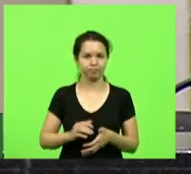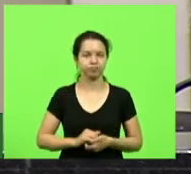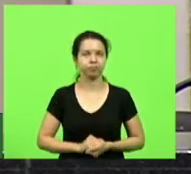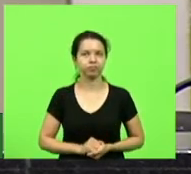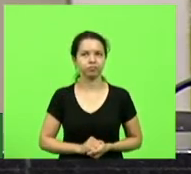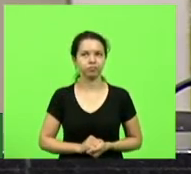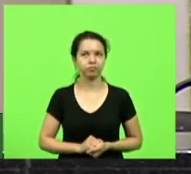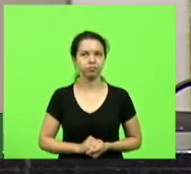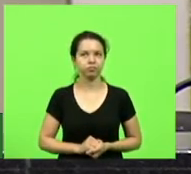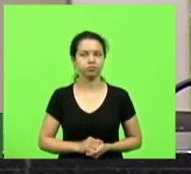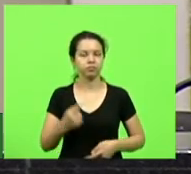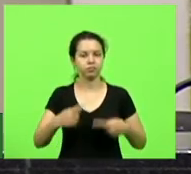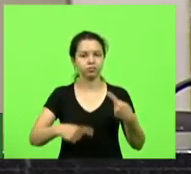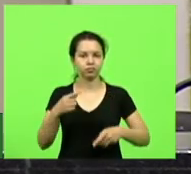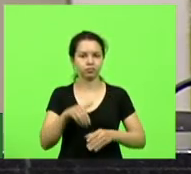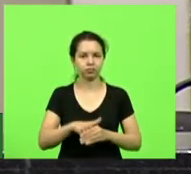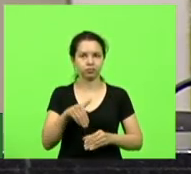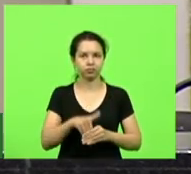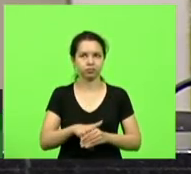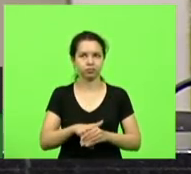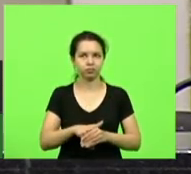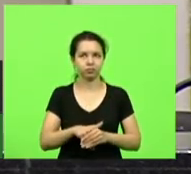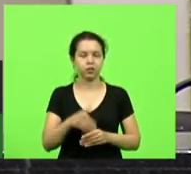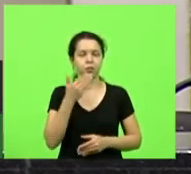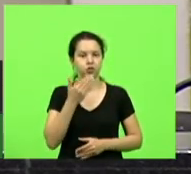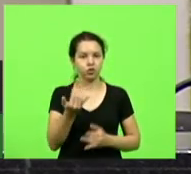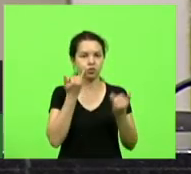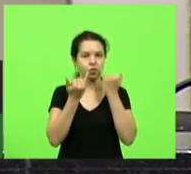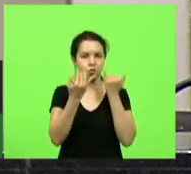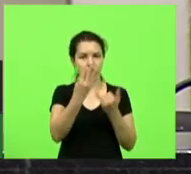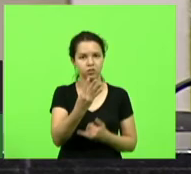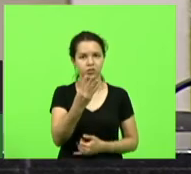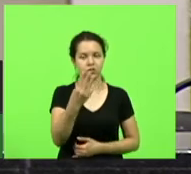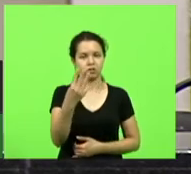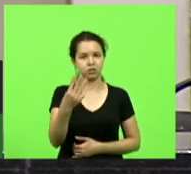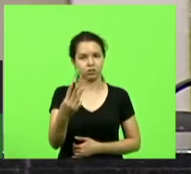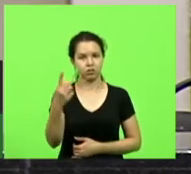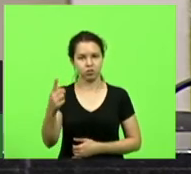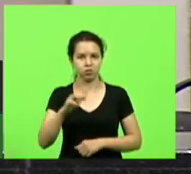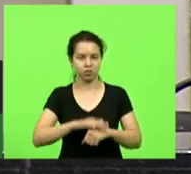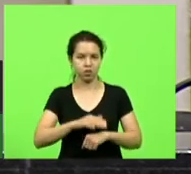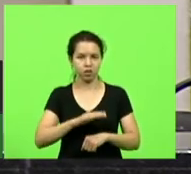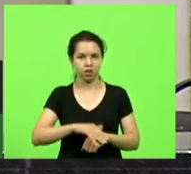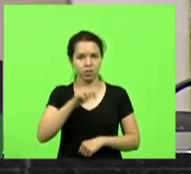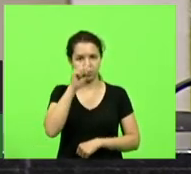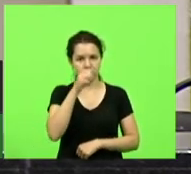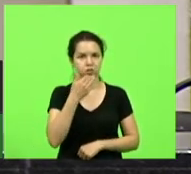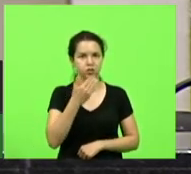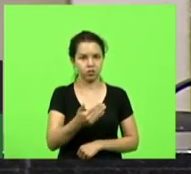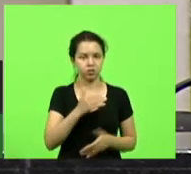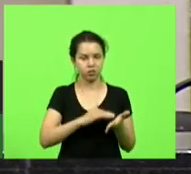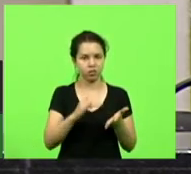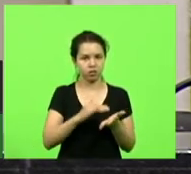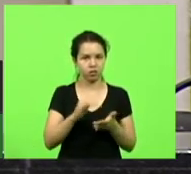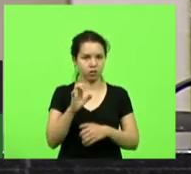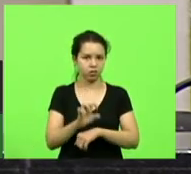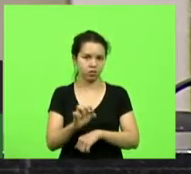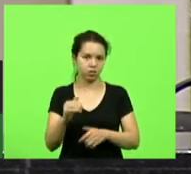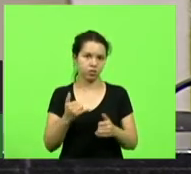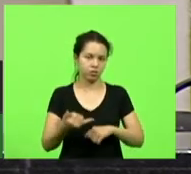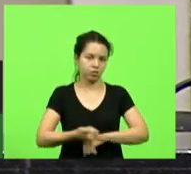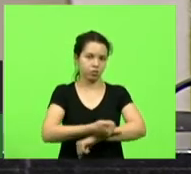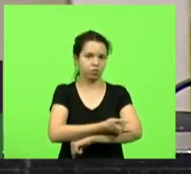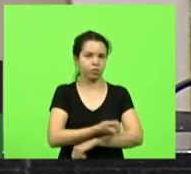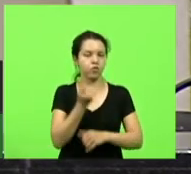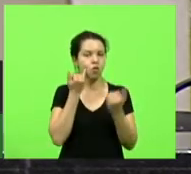Em discussão e votação do pedido de informação 431, autor deputado João Amin, solicitando ao secretário de Estado da Infraestrutura informações acerca